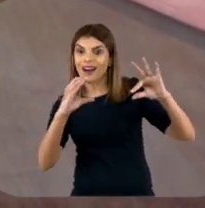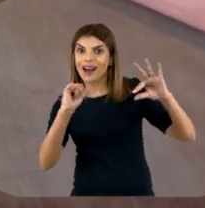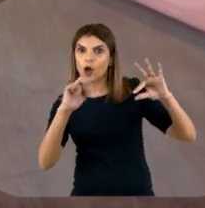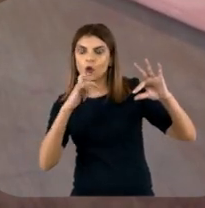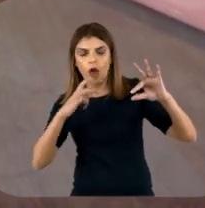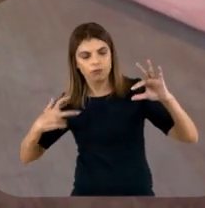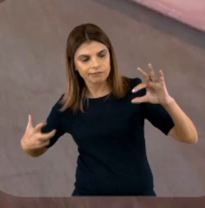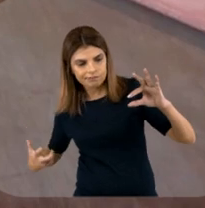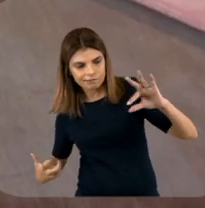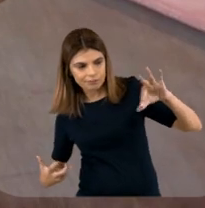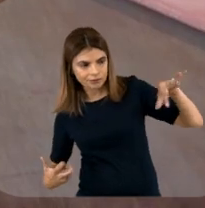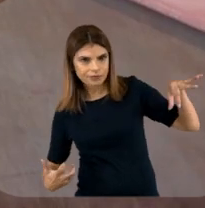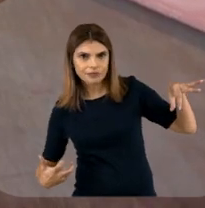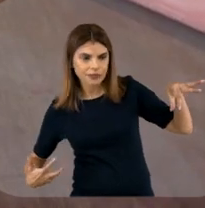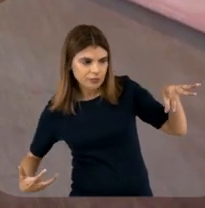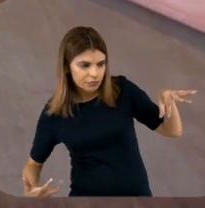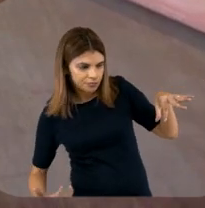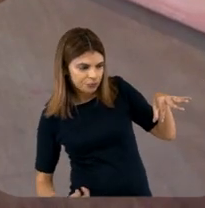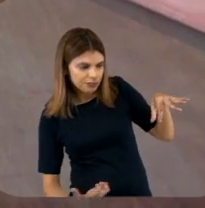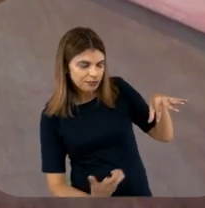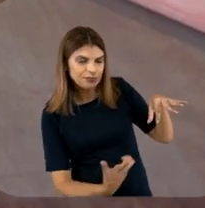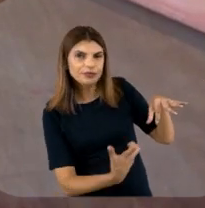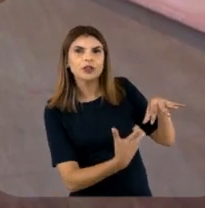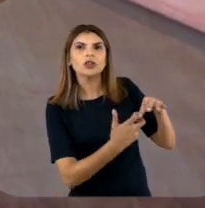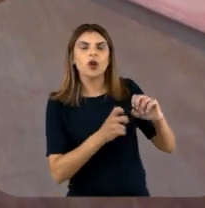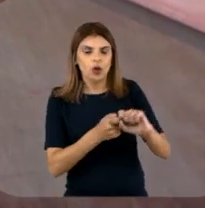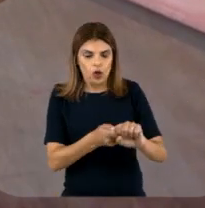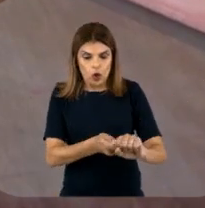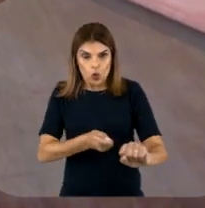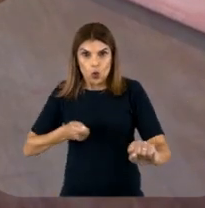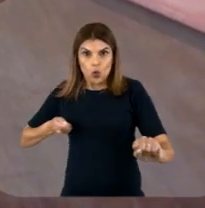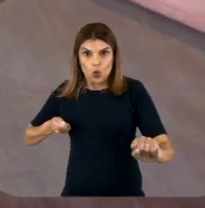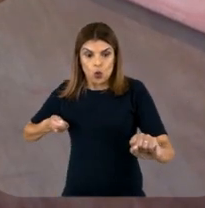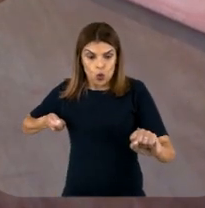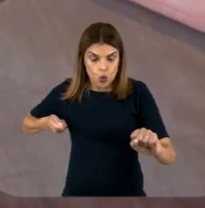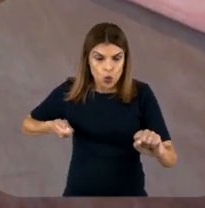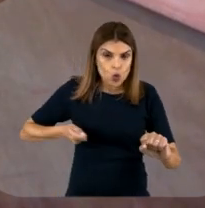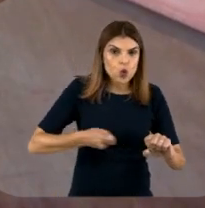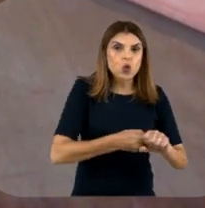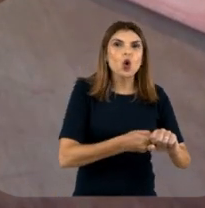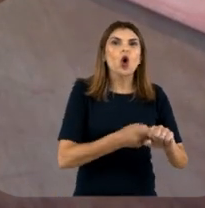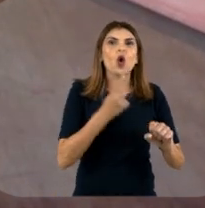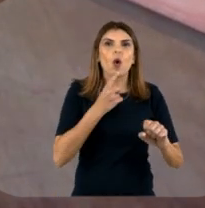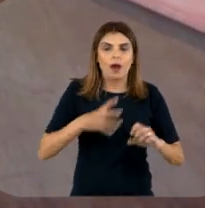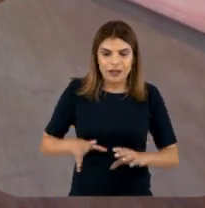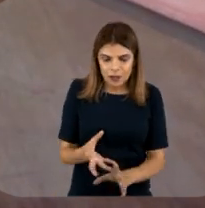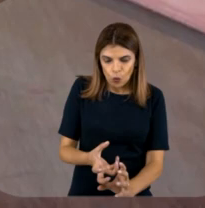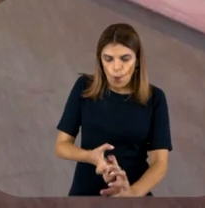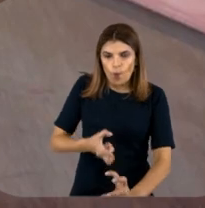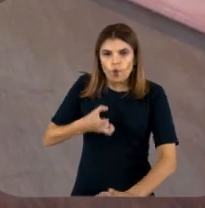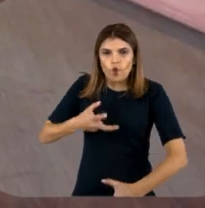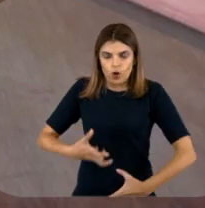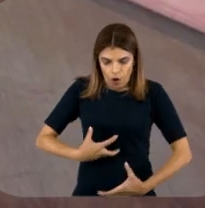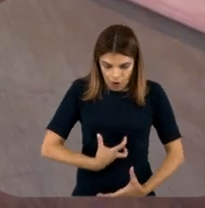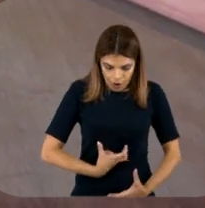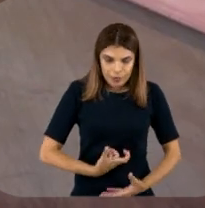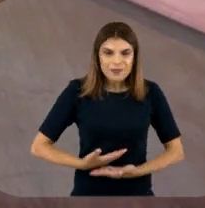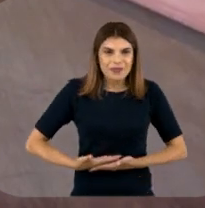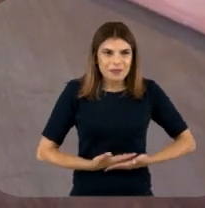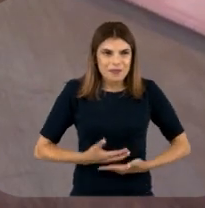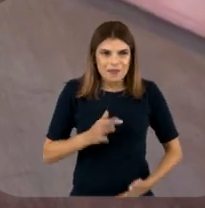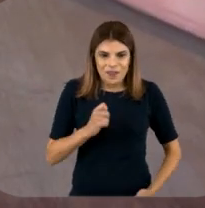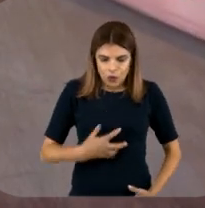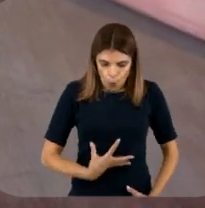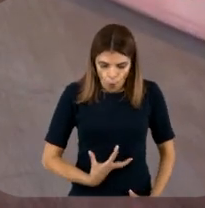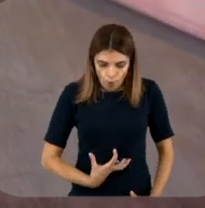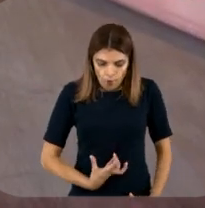na cânula. A gente vai soltar o vácuo e aquele conteúdo vai começar a ser aspirado